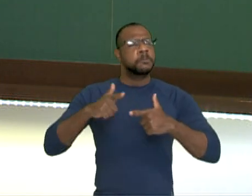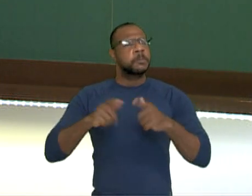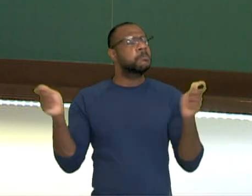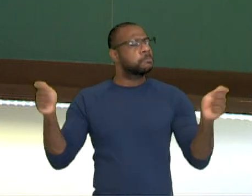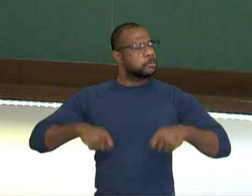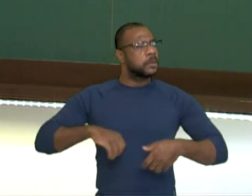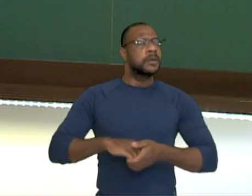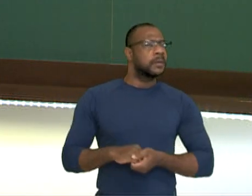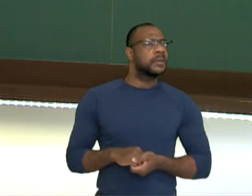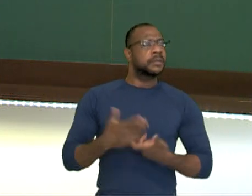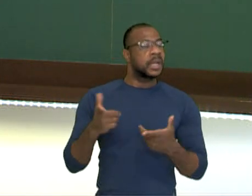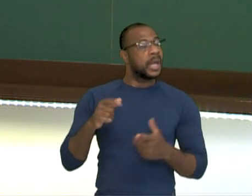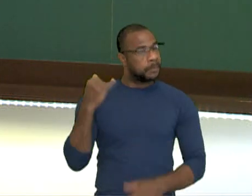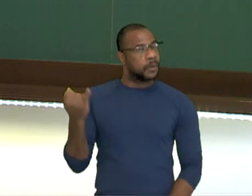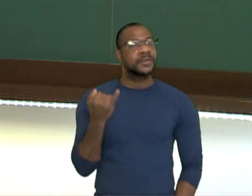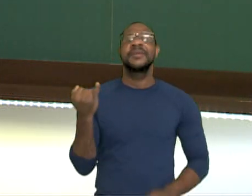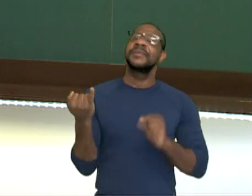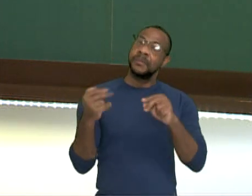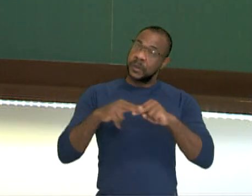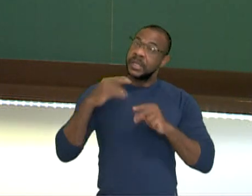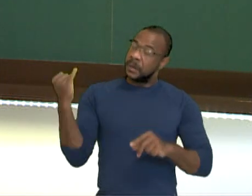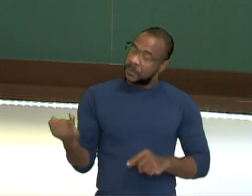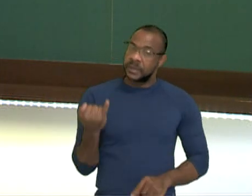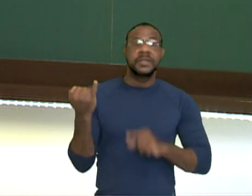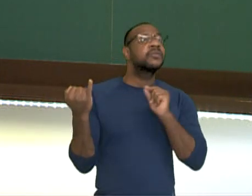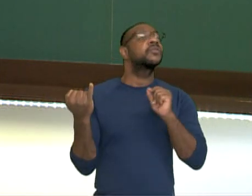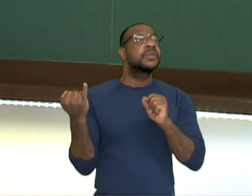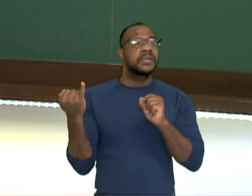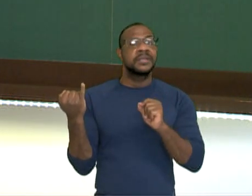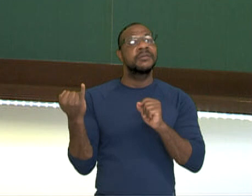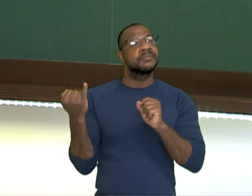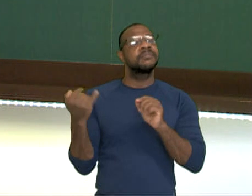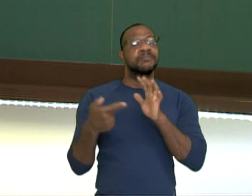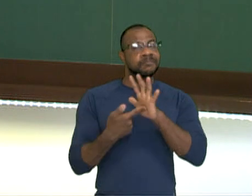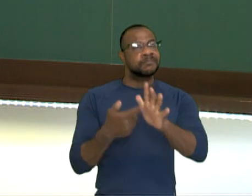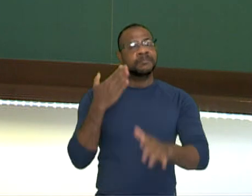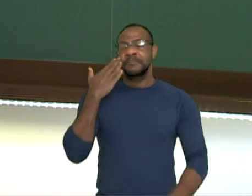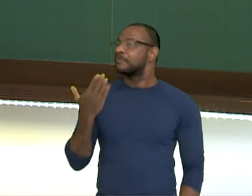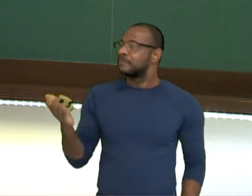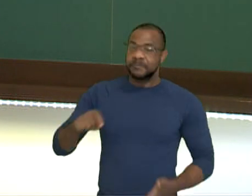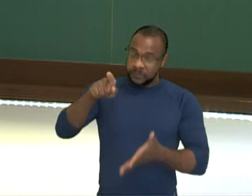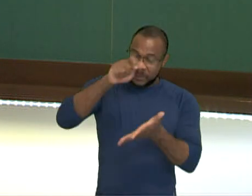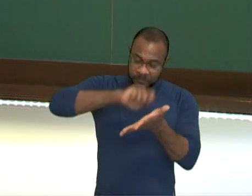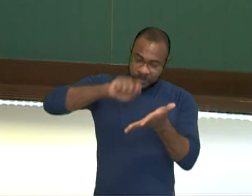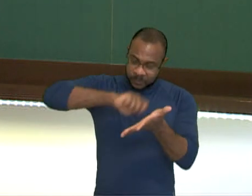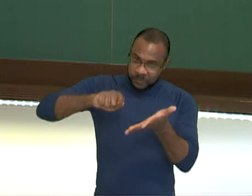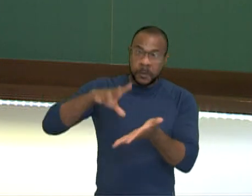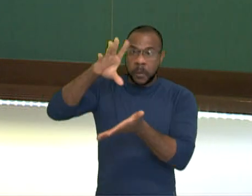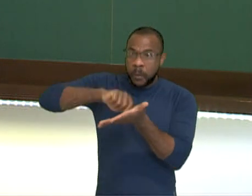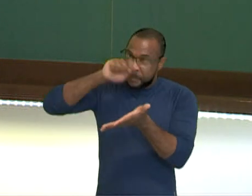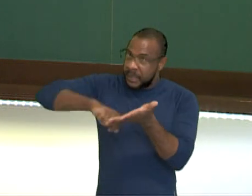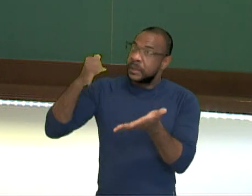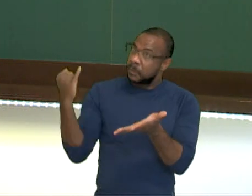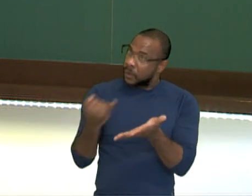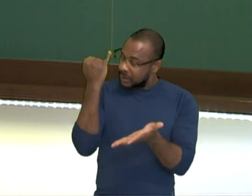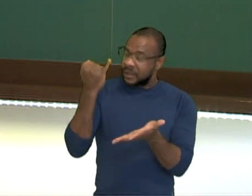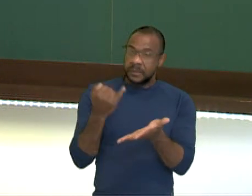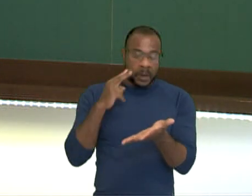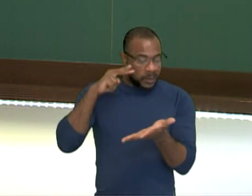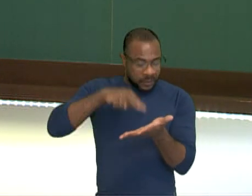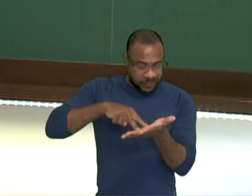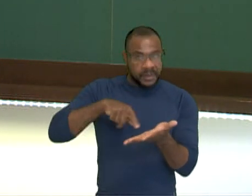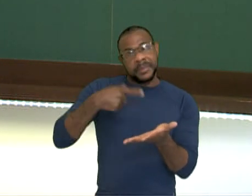né? Então, por isso a importância de você estar sempre colocando aí no seu caderno, destacando, e que